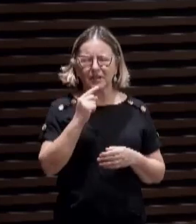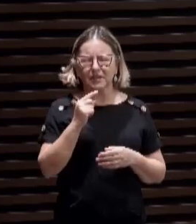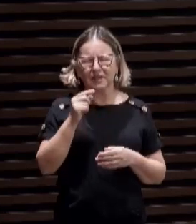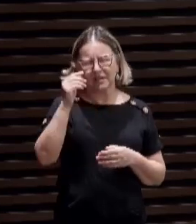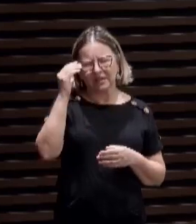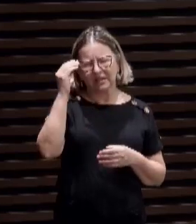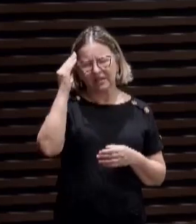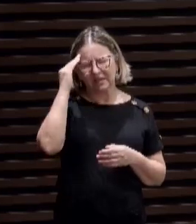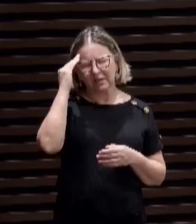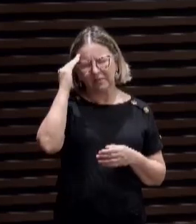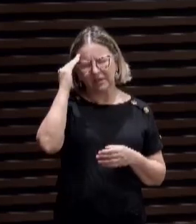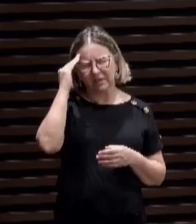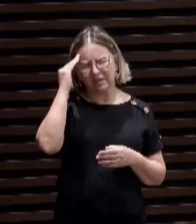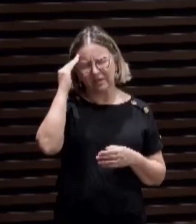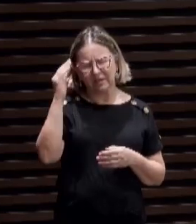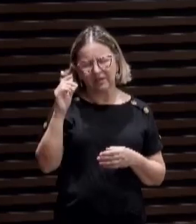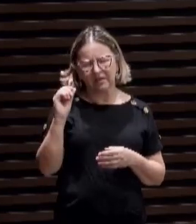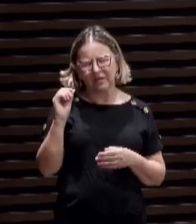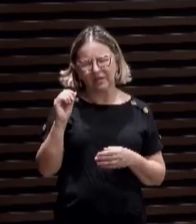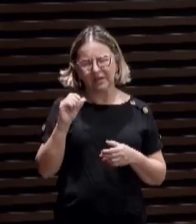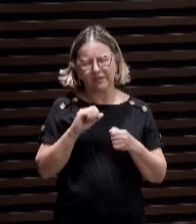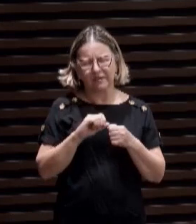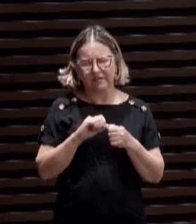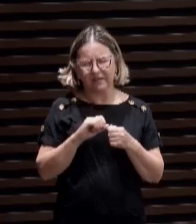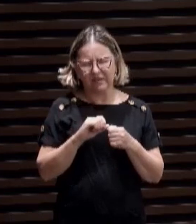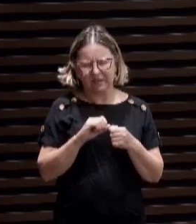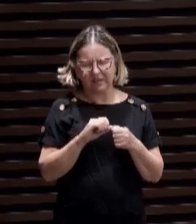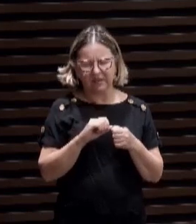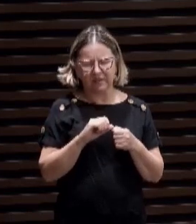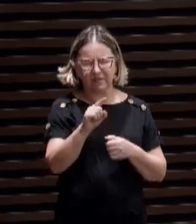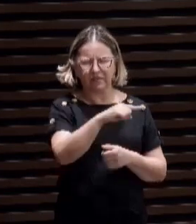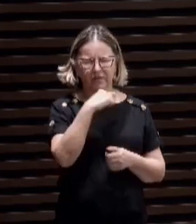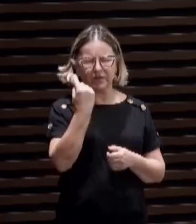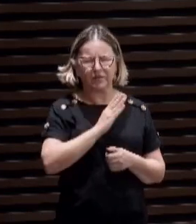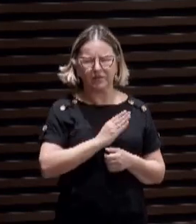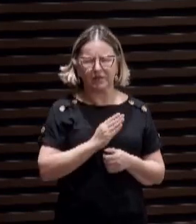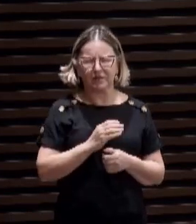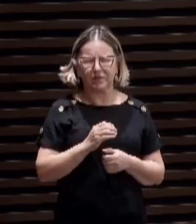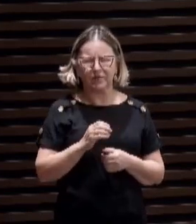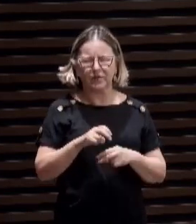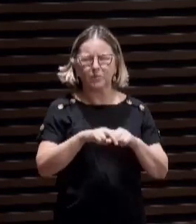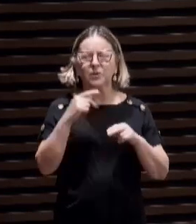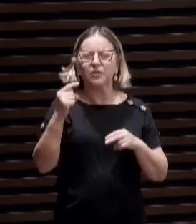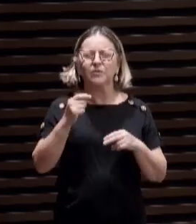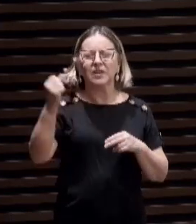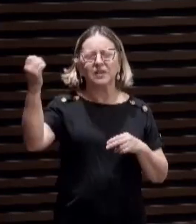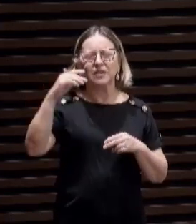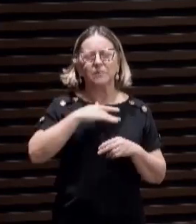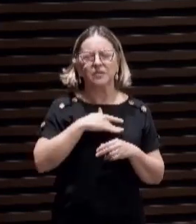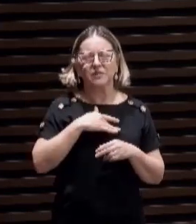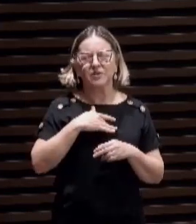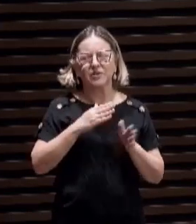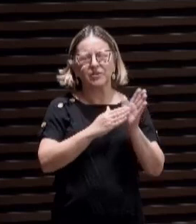esta verdade que hoje foi exposta aos nossos corações. Por graça e misericórdia, Pai, nós te louvamos, te agradecemos por esse